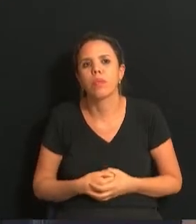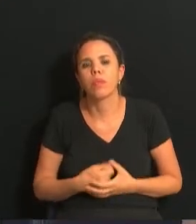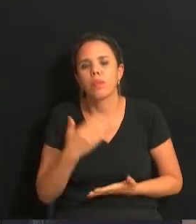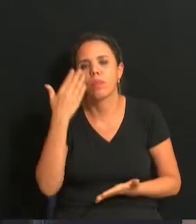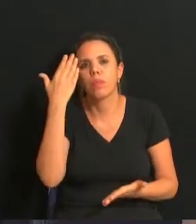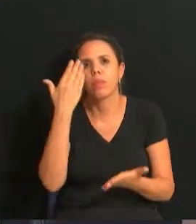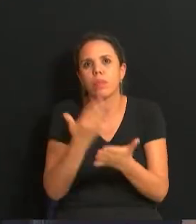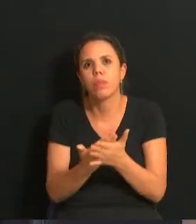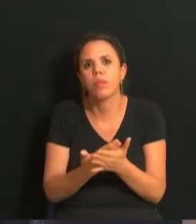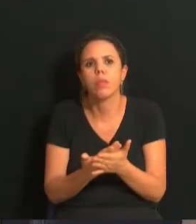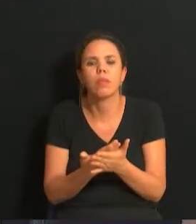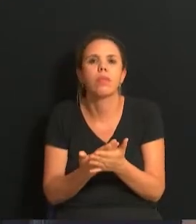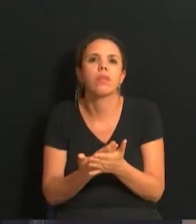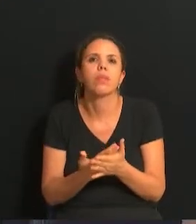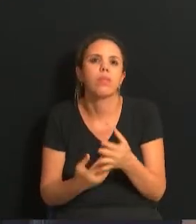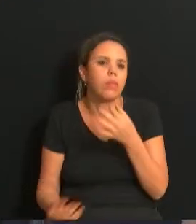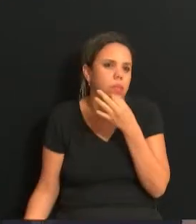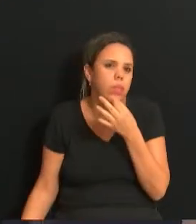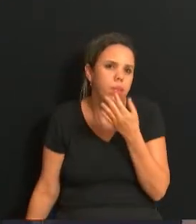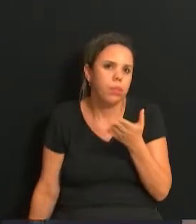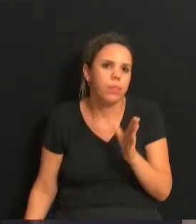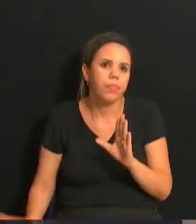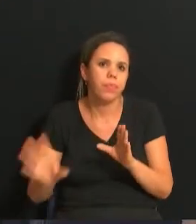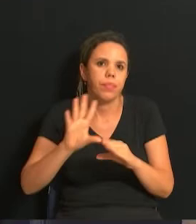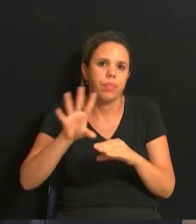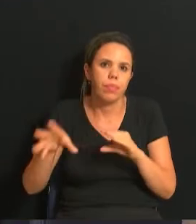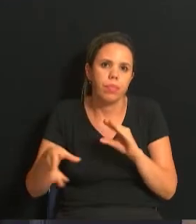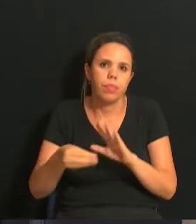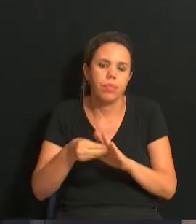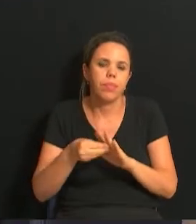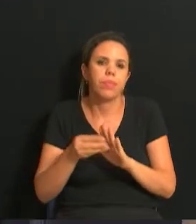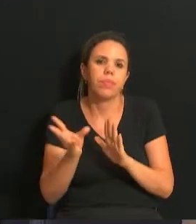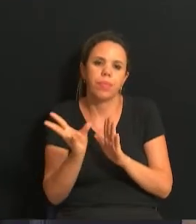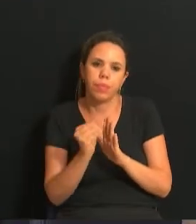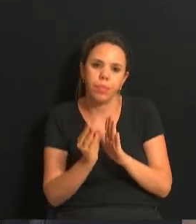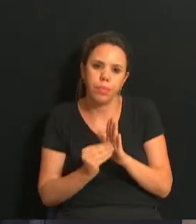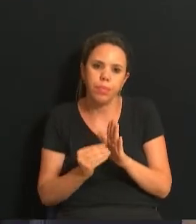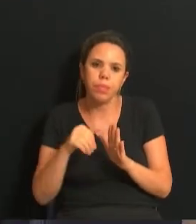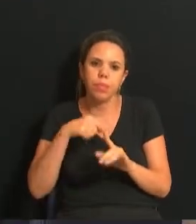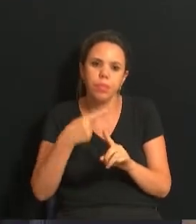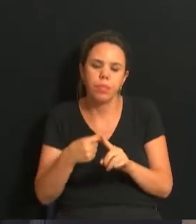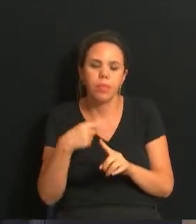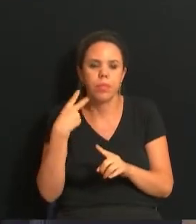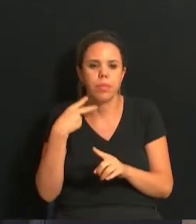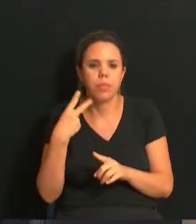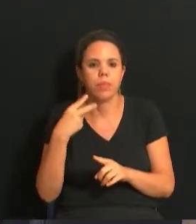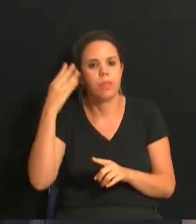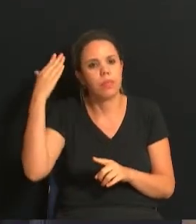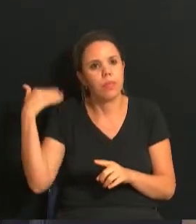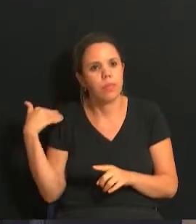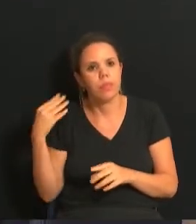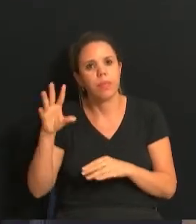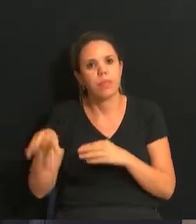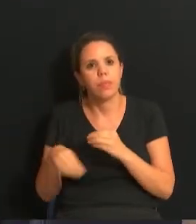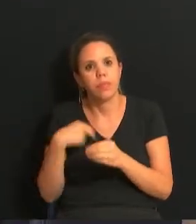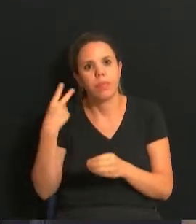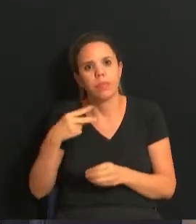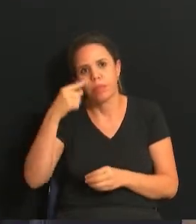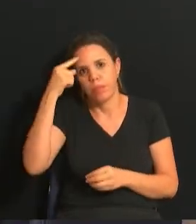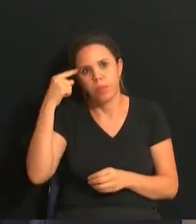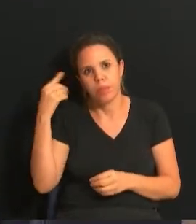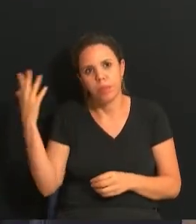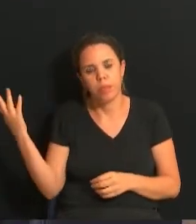gente precisava tirar uma posição aqui, e eu vou submeter isso também para a vereadora Débora Palermo e para a vereadora Paola